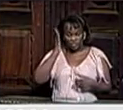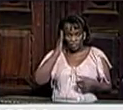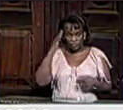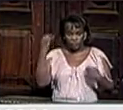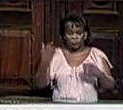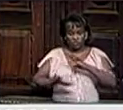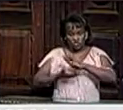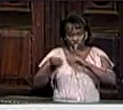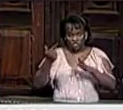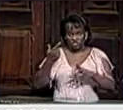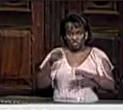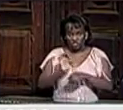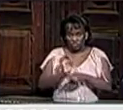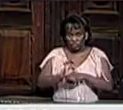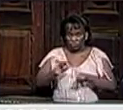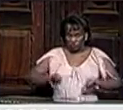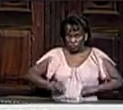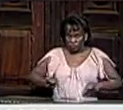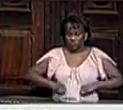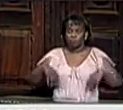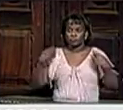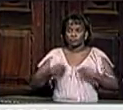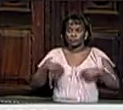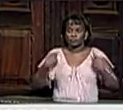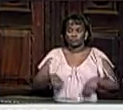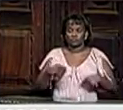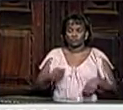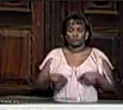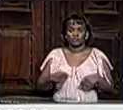Estado dessa penúria, tem que ter